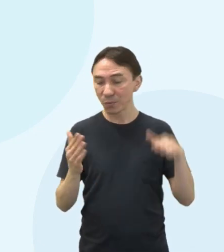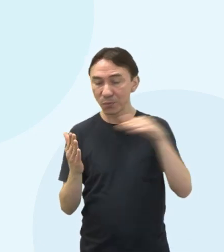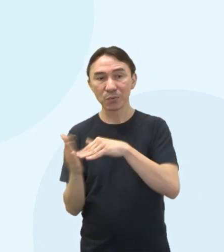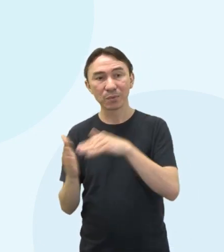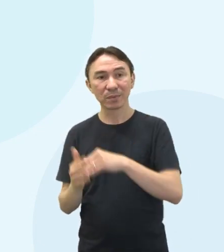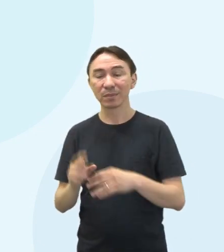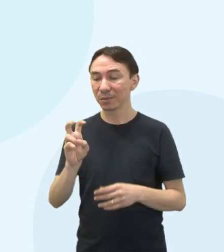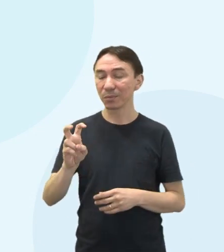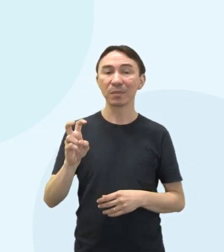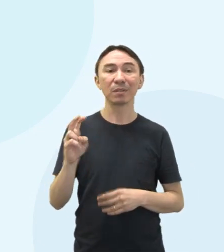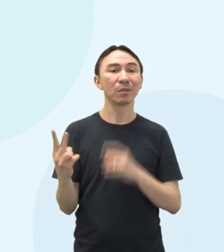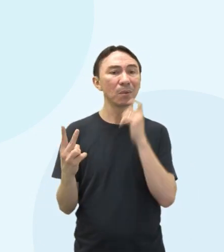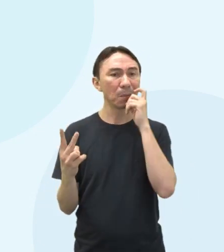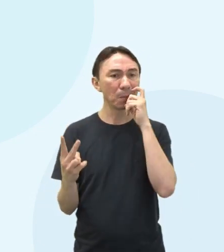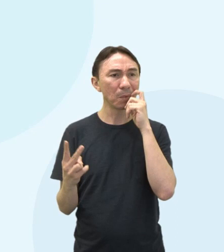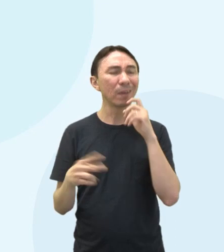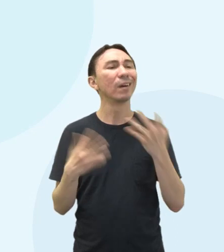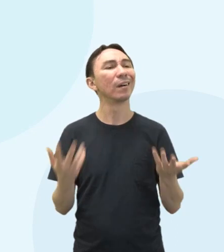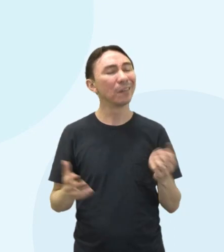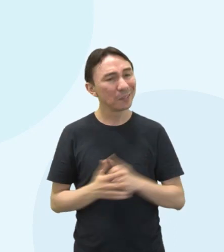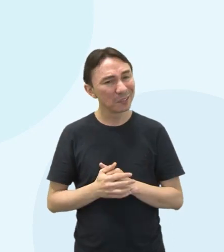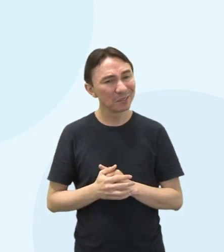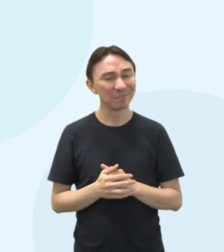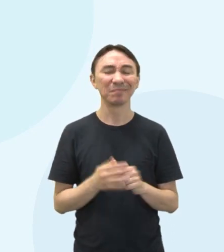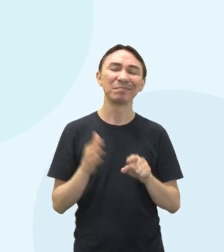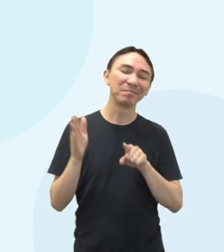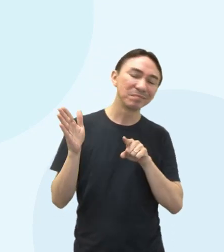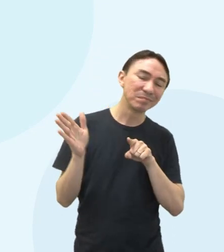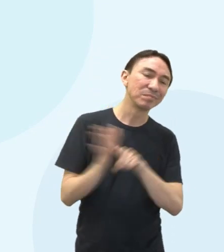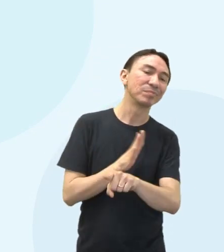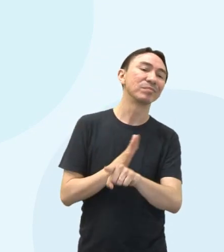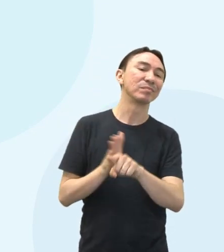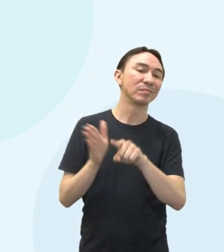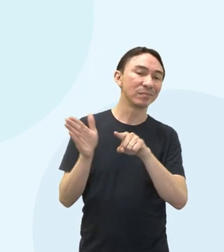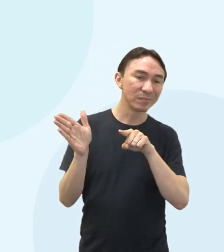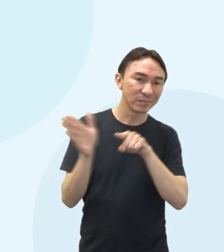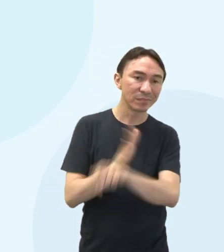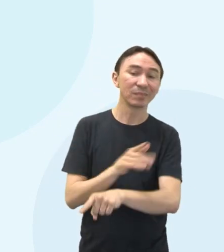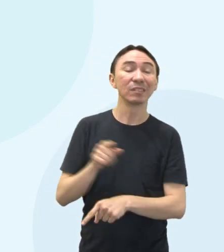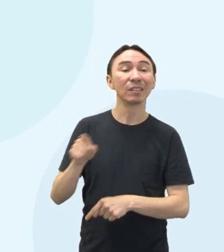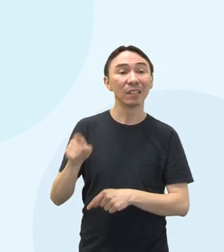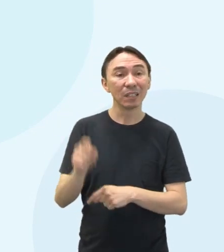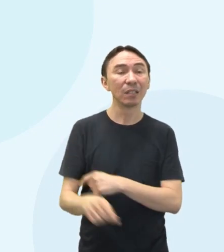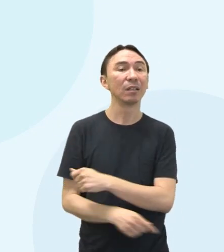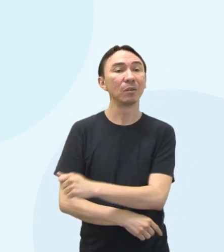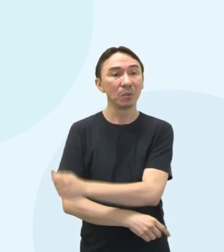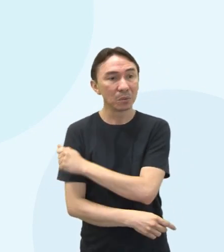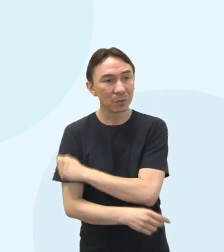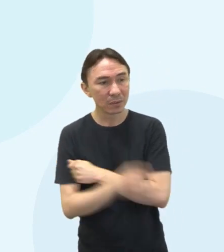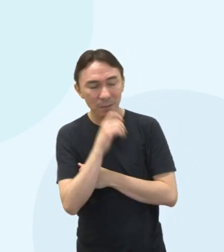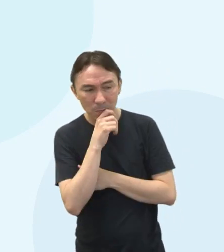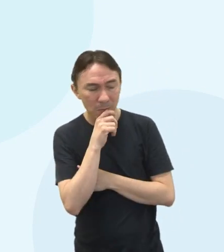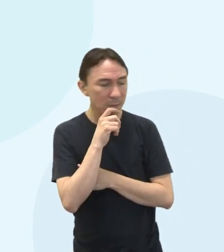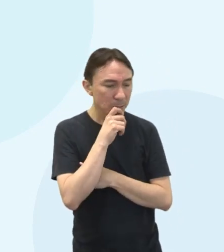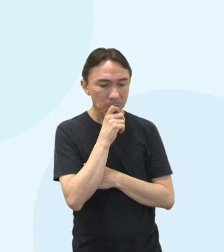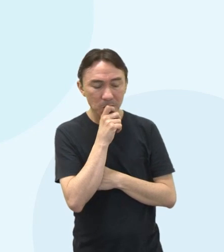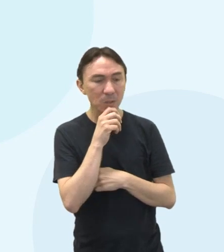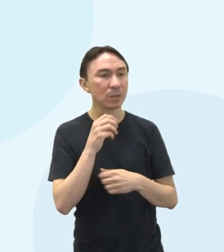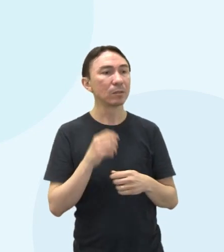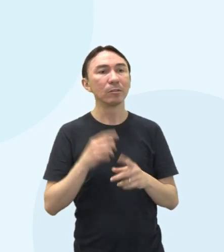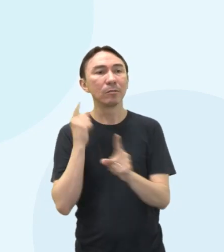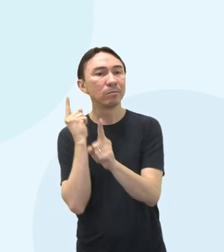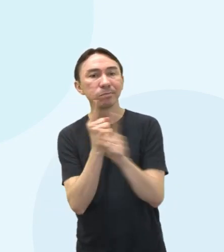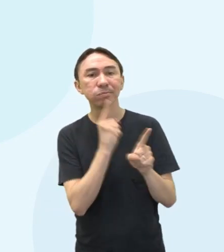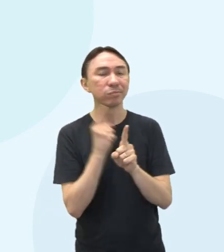para fazer esse aluno chegar a aos resultados EA encontrarão os números que faltam